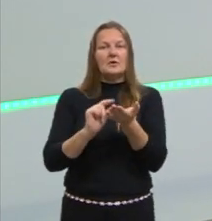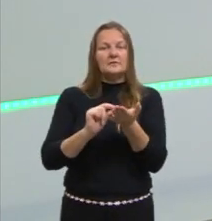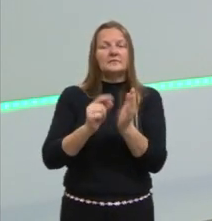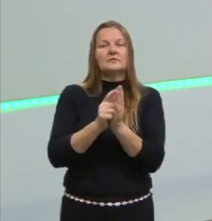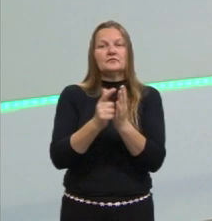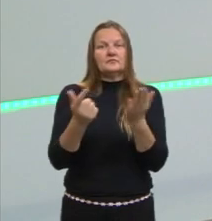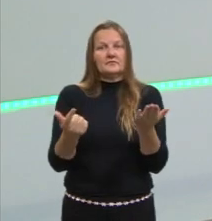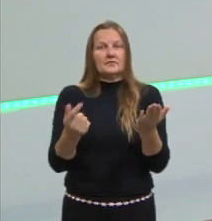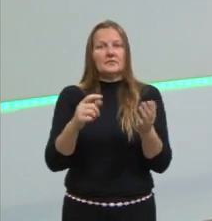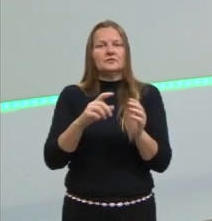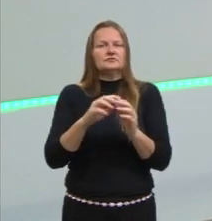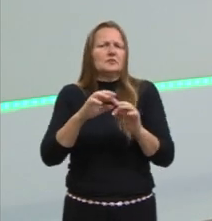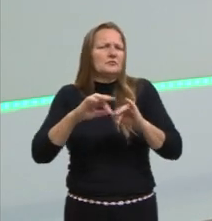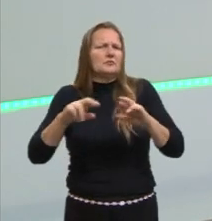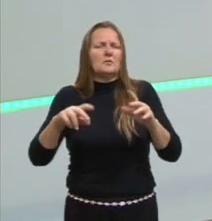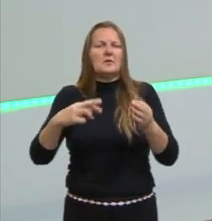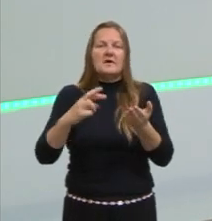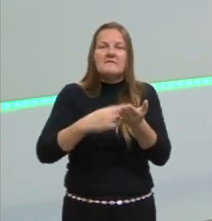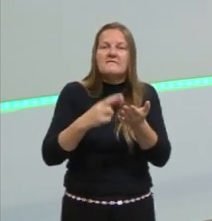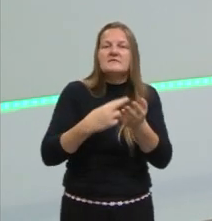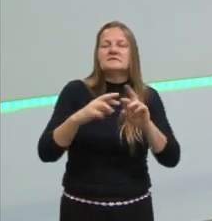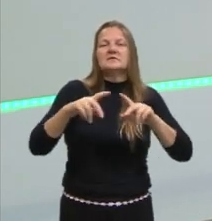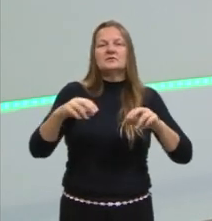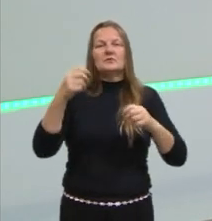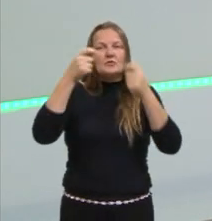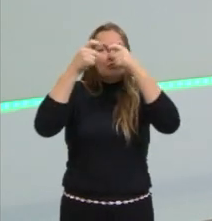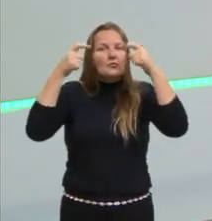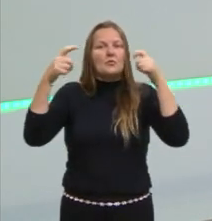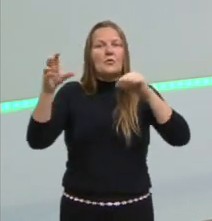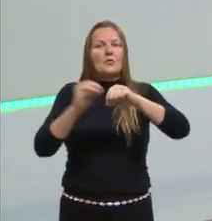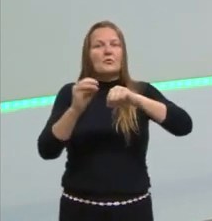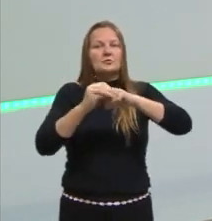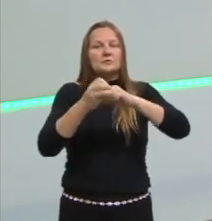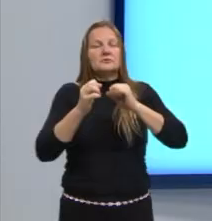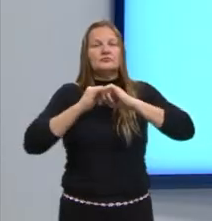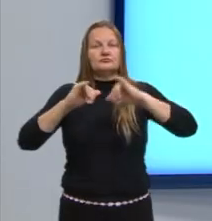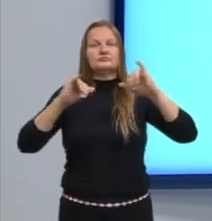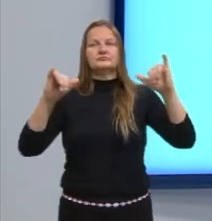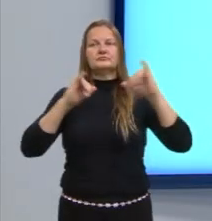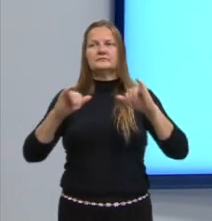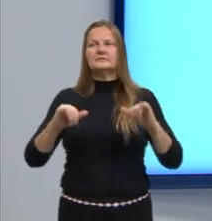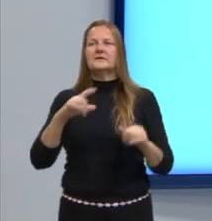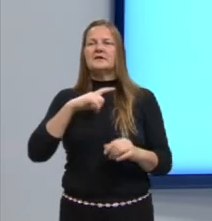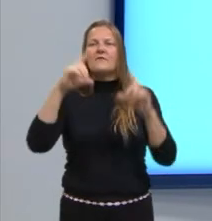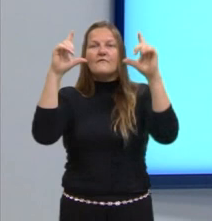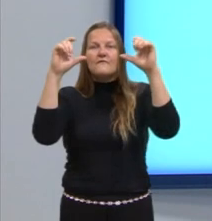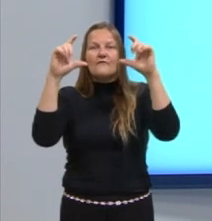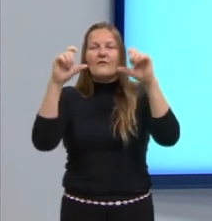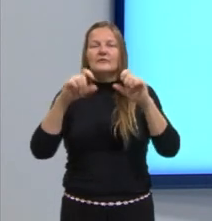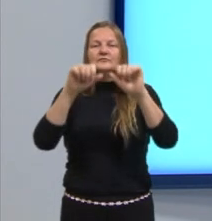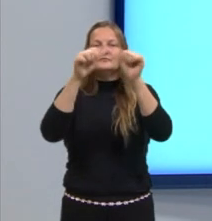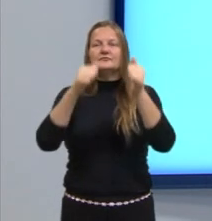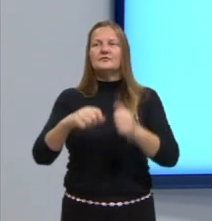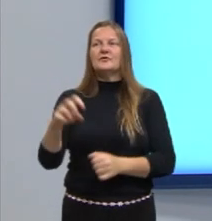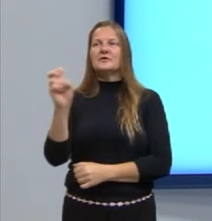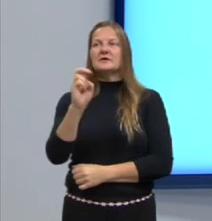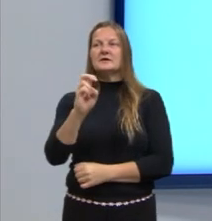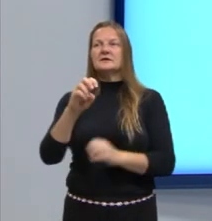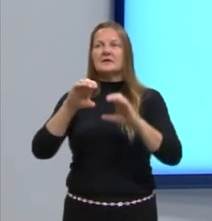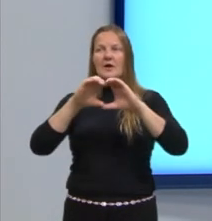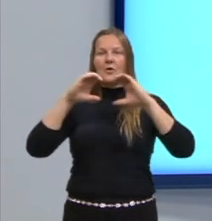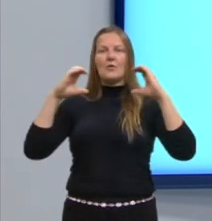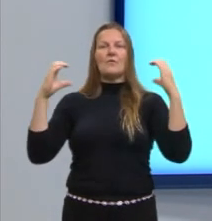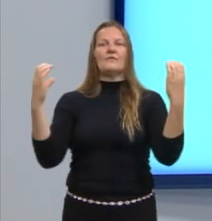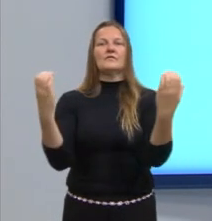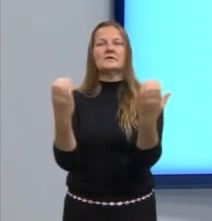compartilhamento né de conhecimento e aqui a gente tem uma imagem então que a gente chama da quinta conferência de